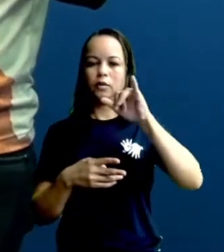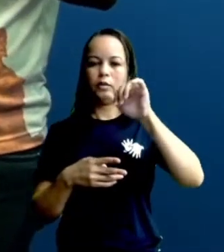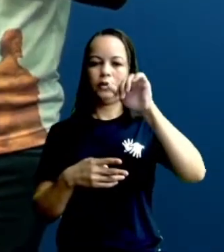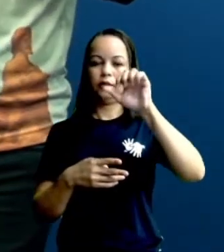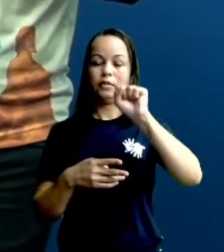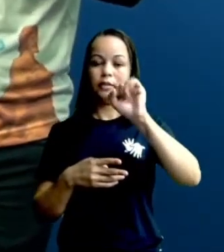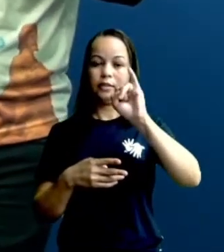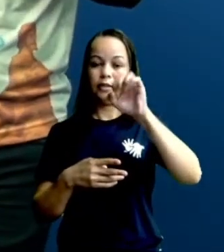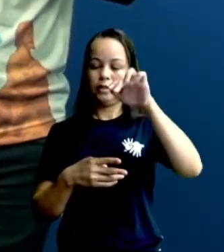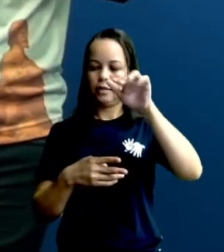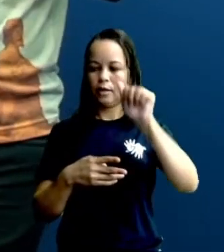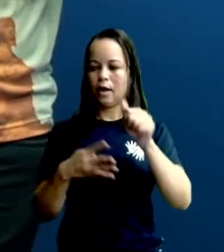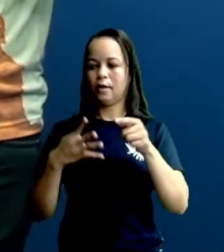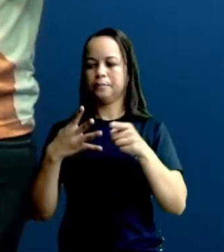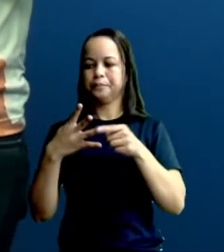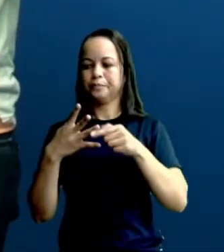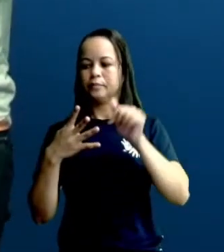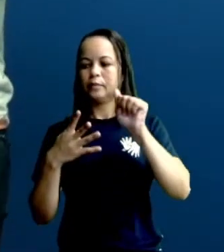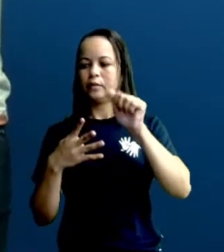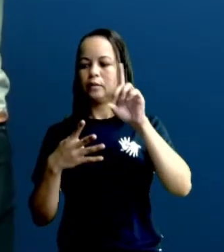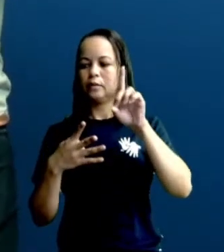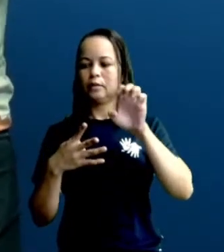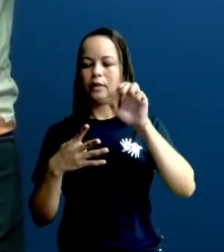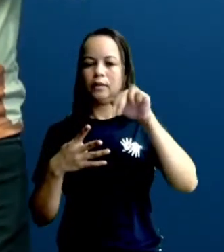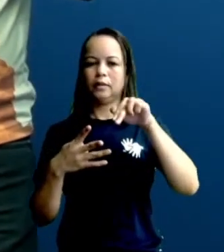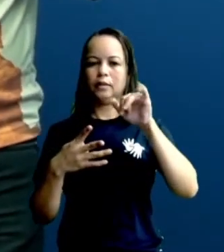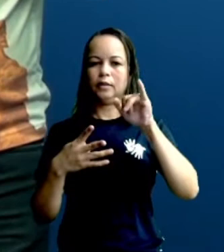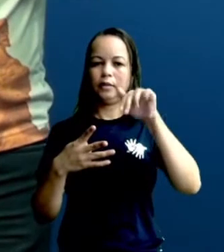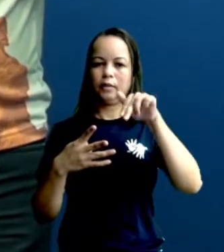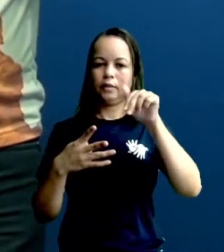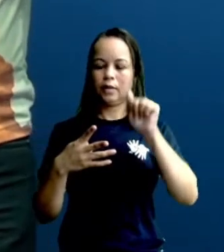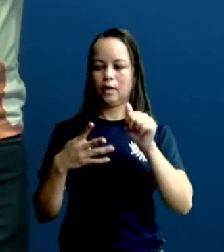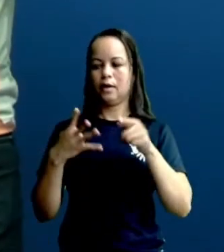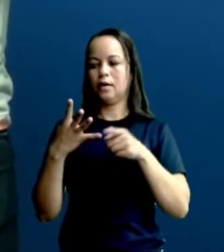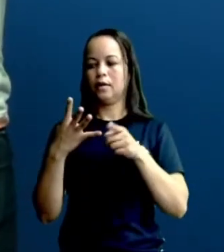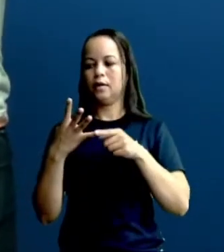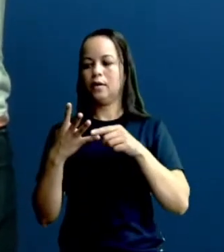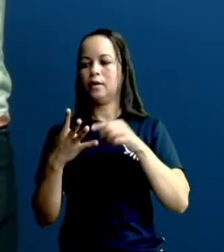gene. Hoje sabe-se que certas combinações